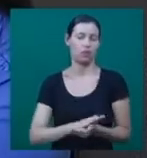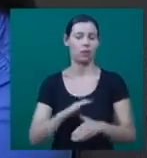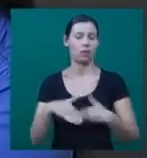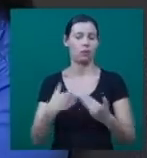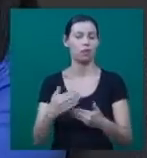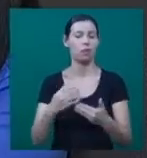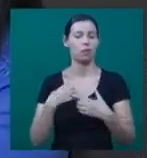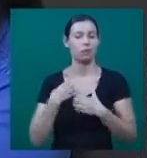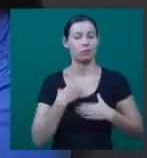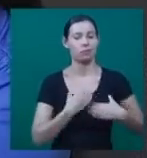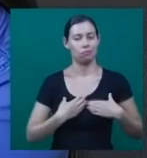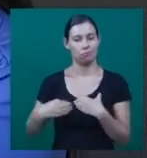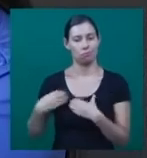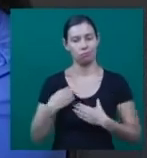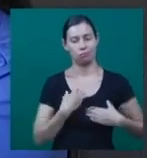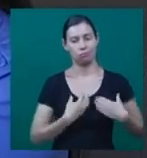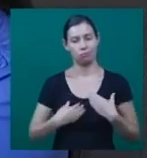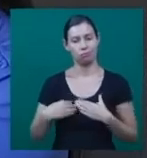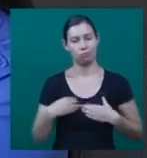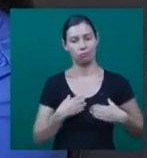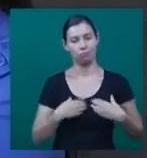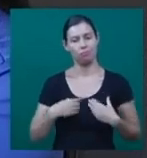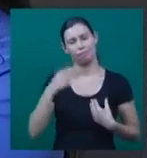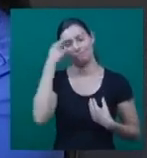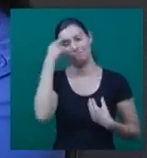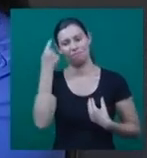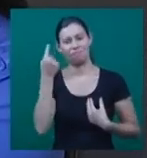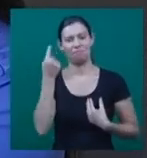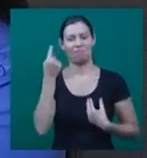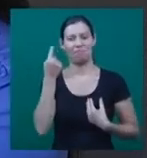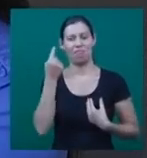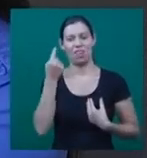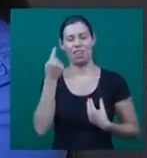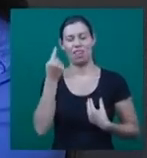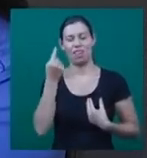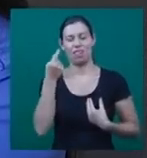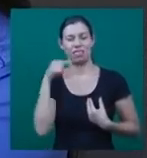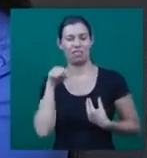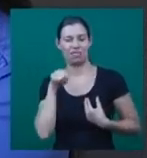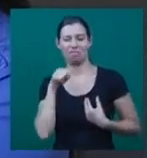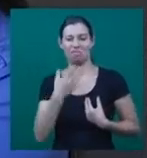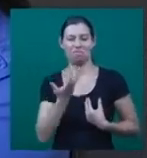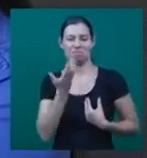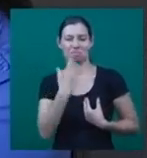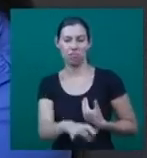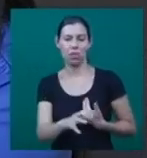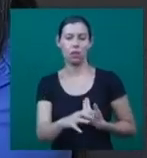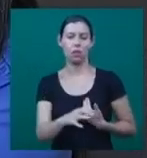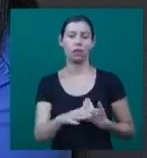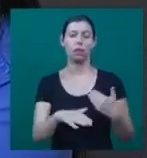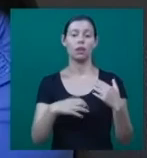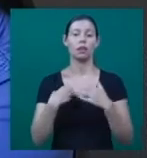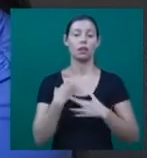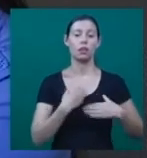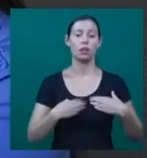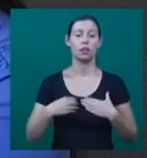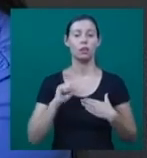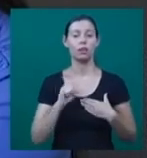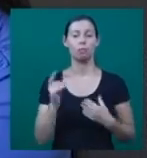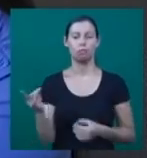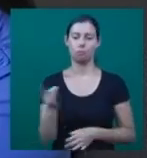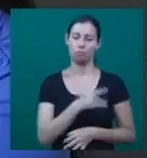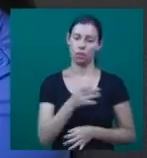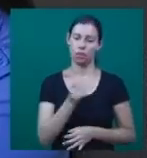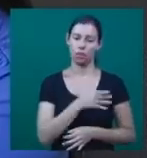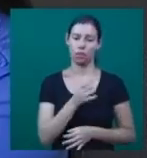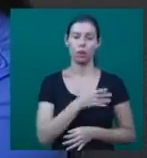ficar ansiosa, pensando assim, poxa, não era isso que eu queria fazer. Por quê? Porque a ansiedade está ligada ao medo, né?